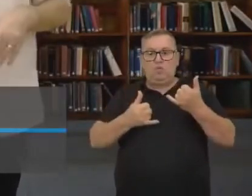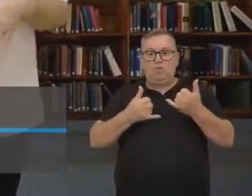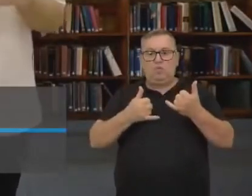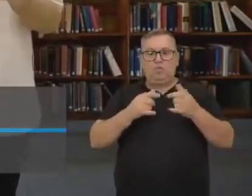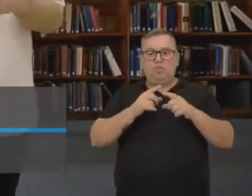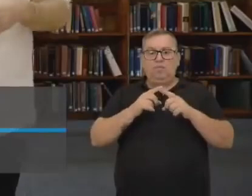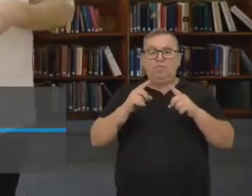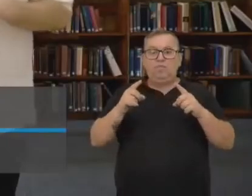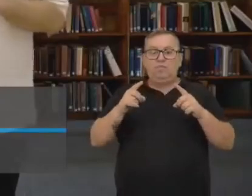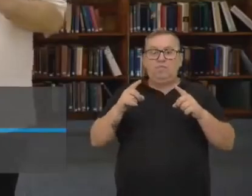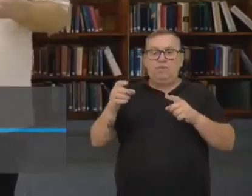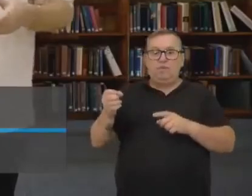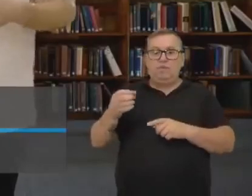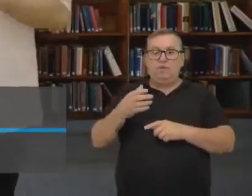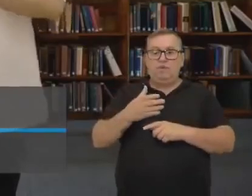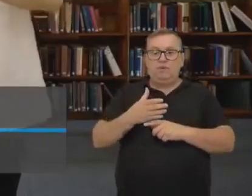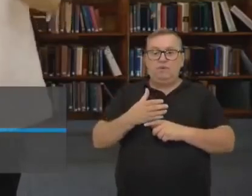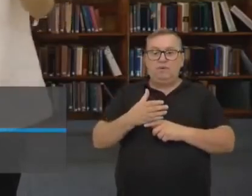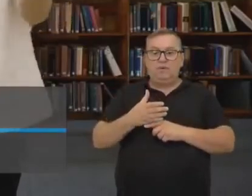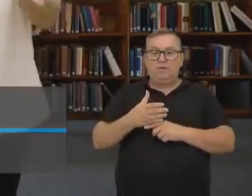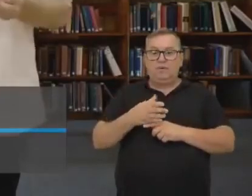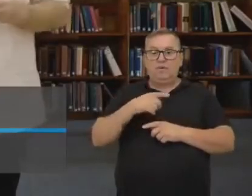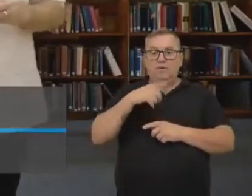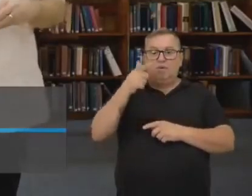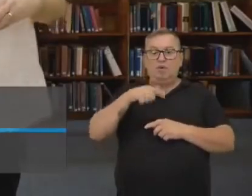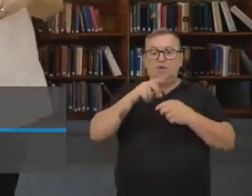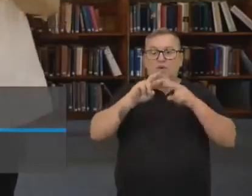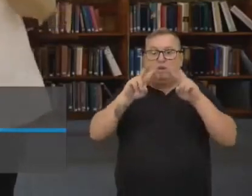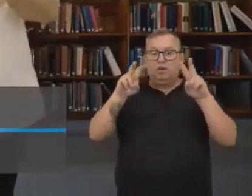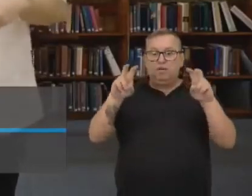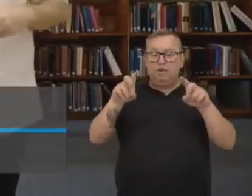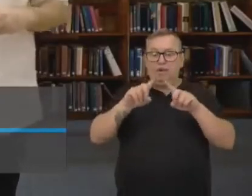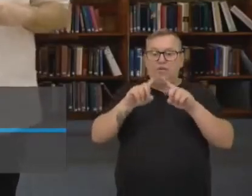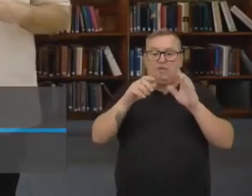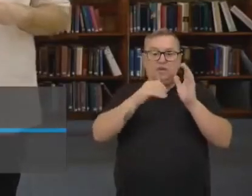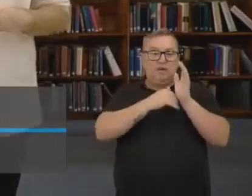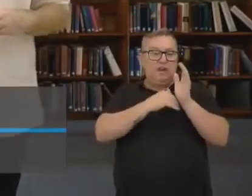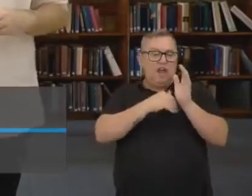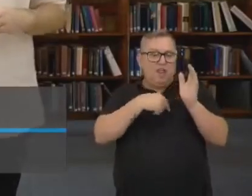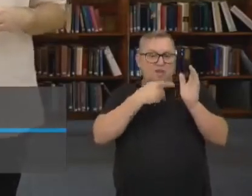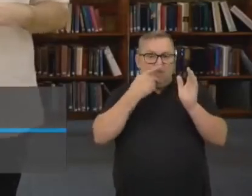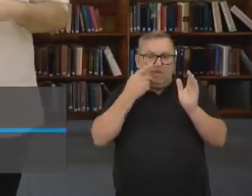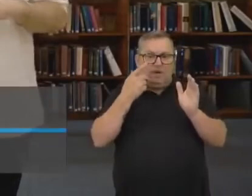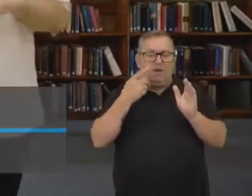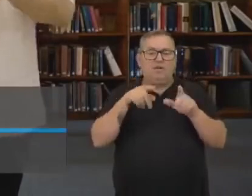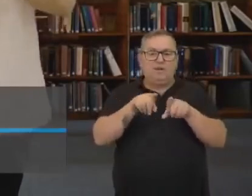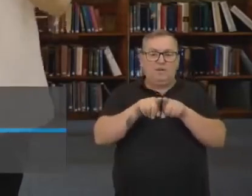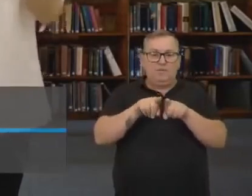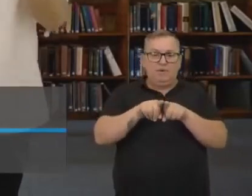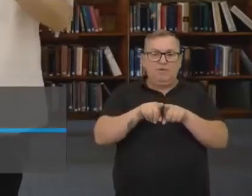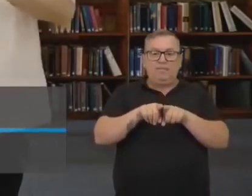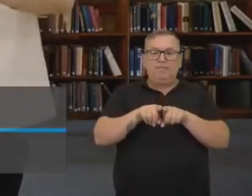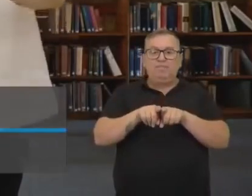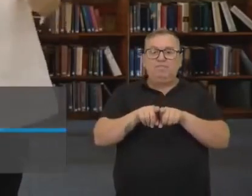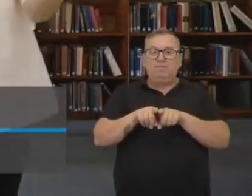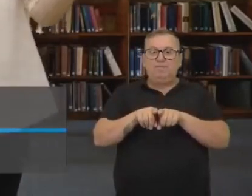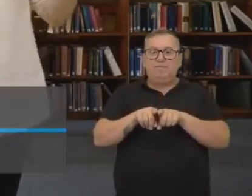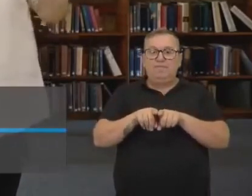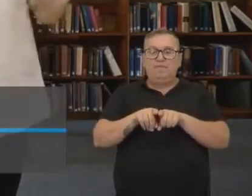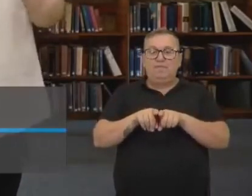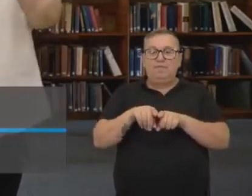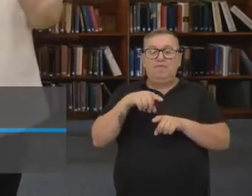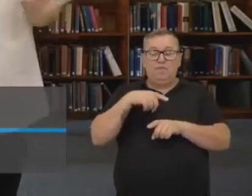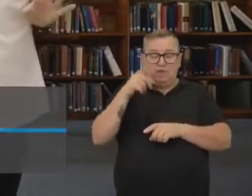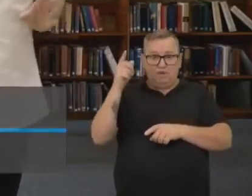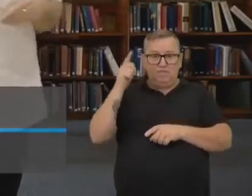mais moderno, né, professor? Que tem uma outra temática de agente secreto, que foi falado de código aí secreto, enfim, outros